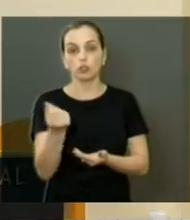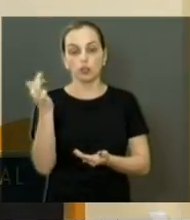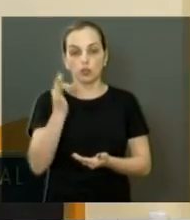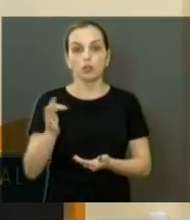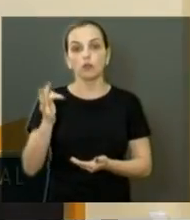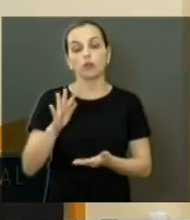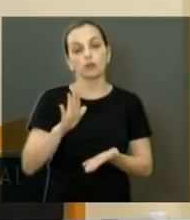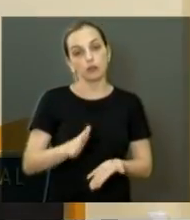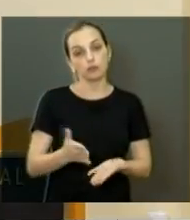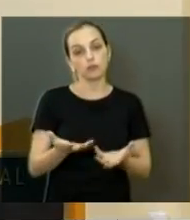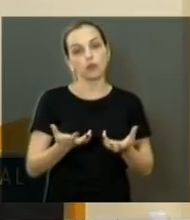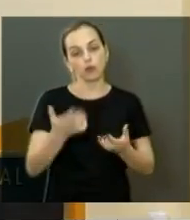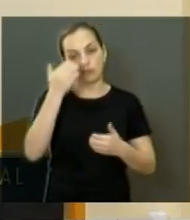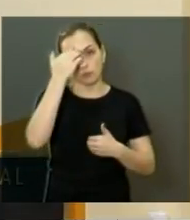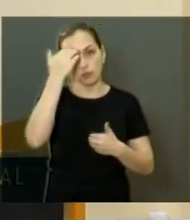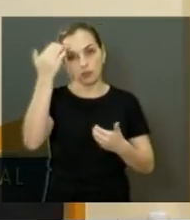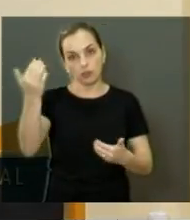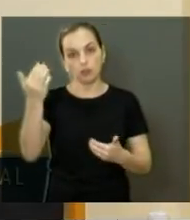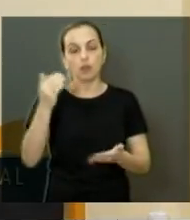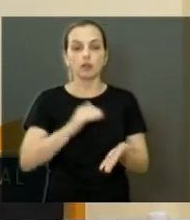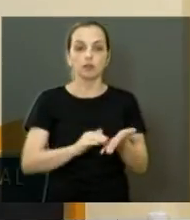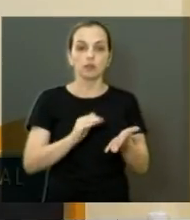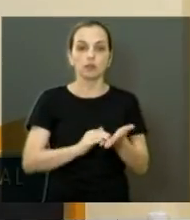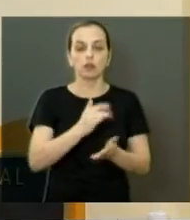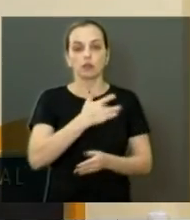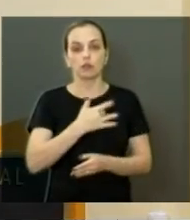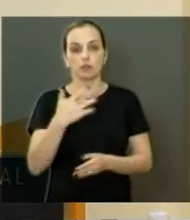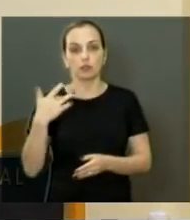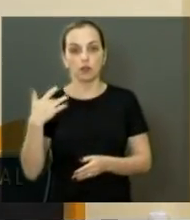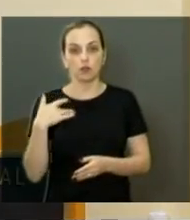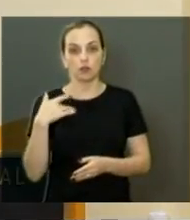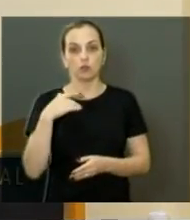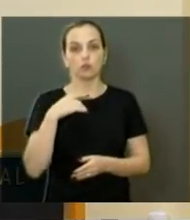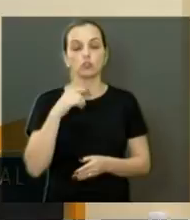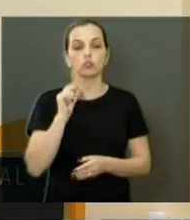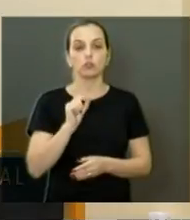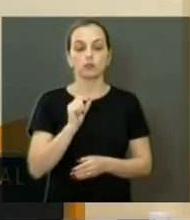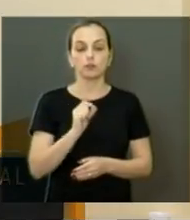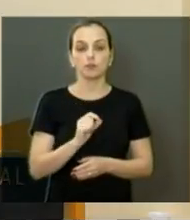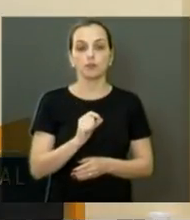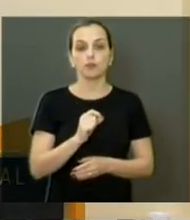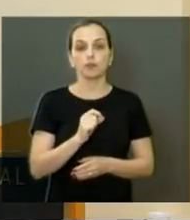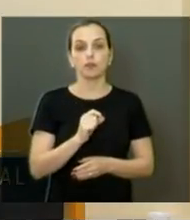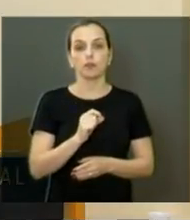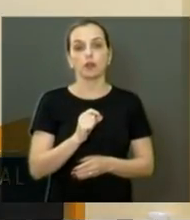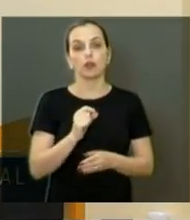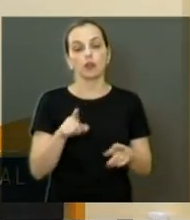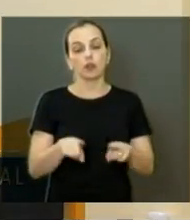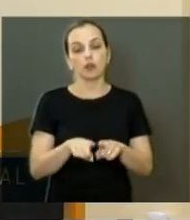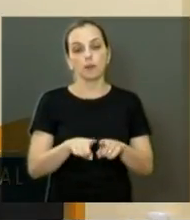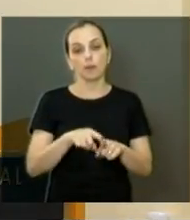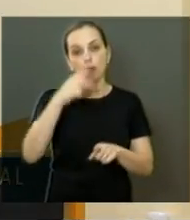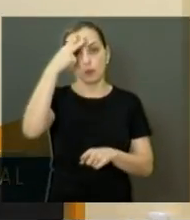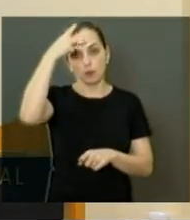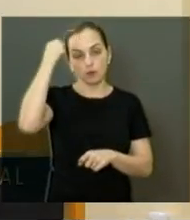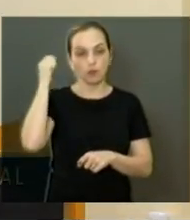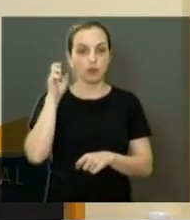quero agradecer muito à secretária da saúde, né, e o prefeito